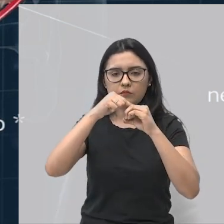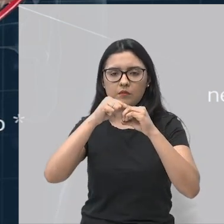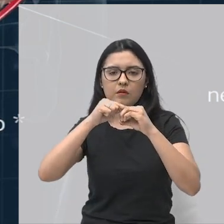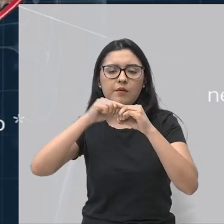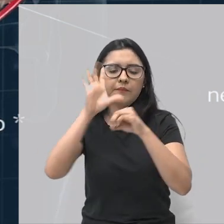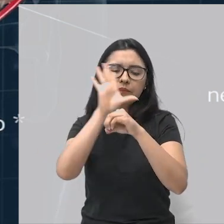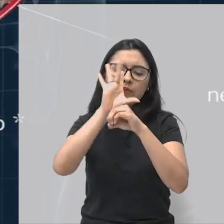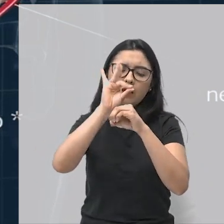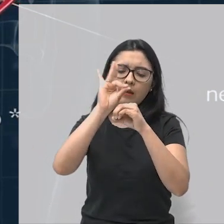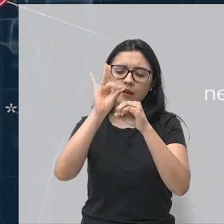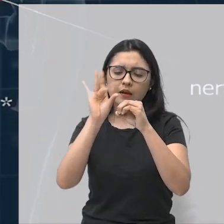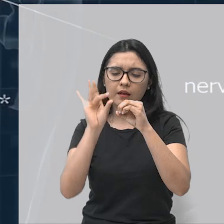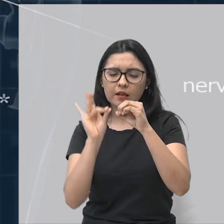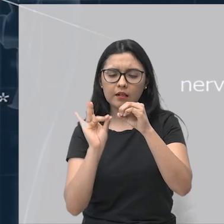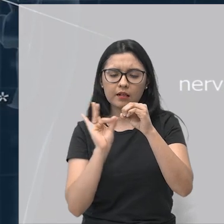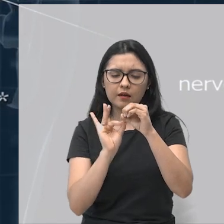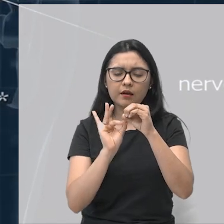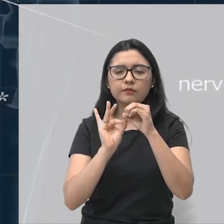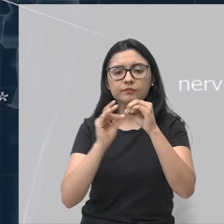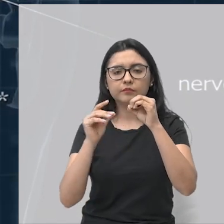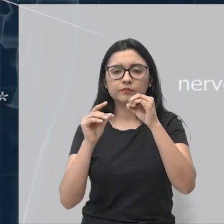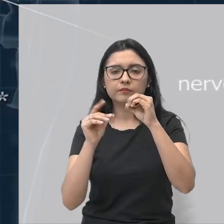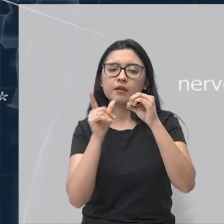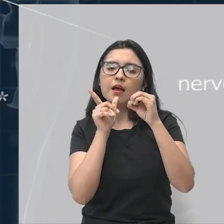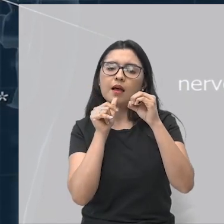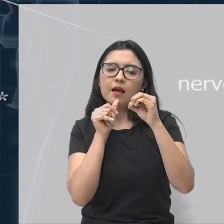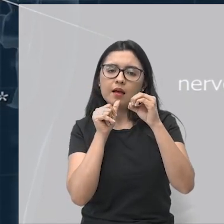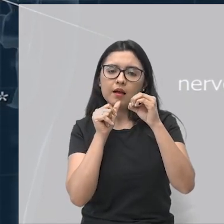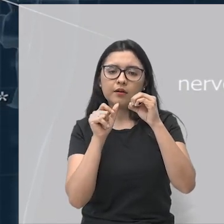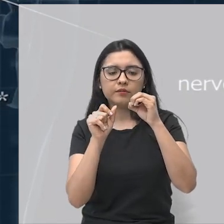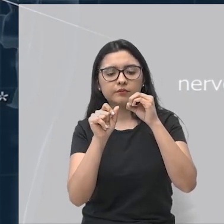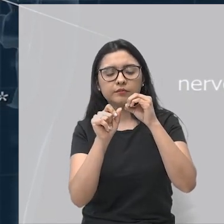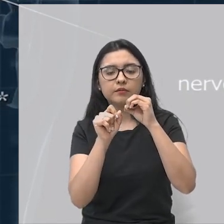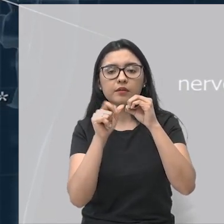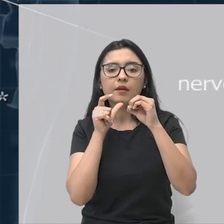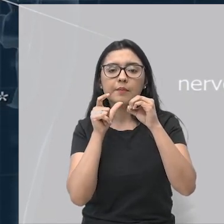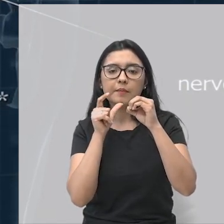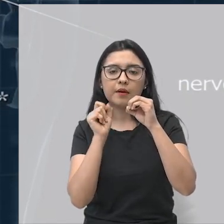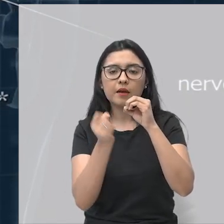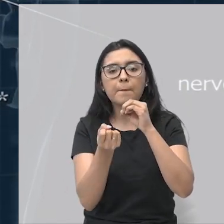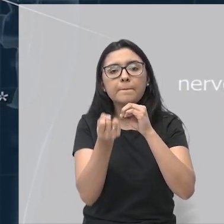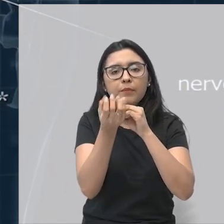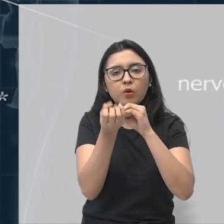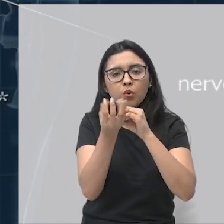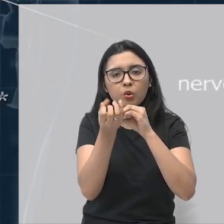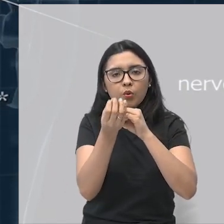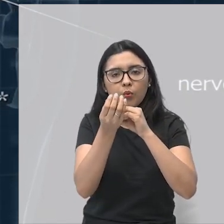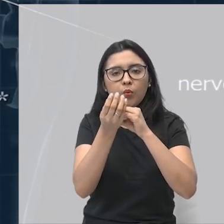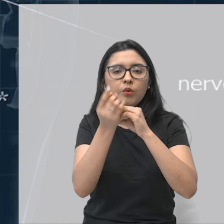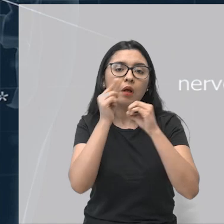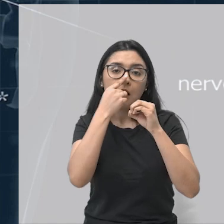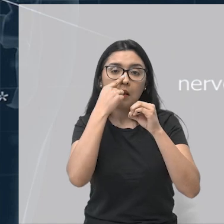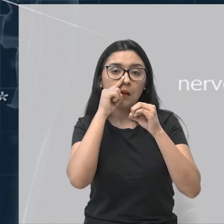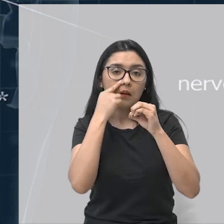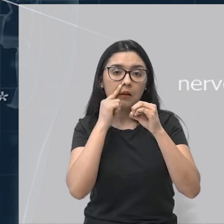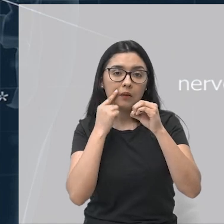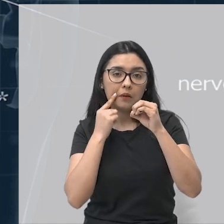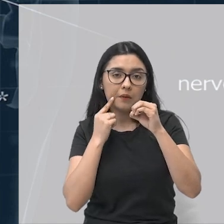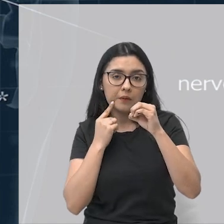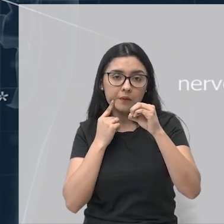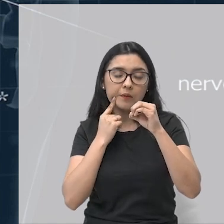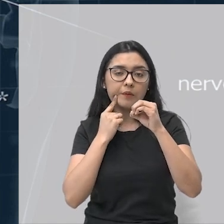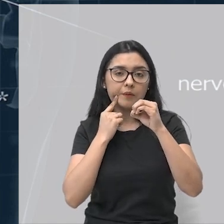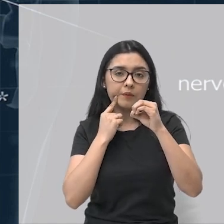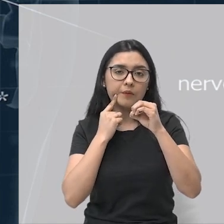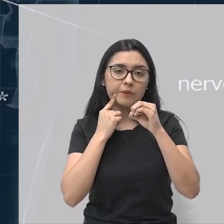nervo óptico, a glândula lacrimal, que faz a produção da nossa lágrima, que é importante para a